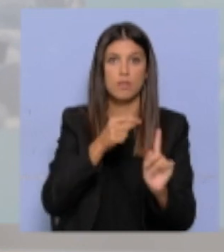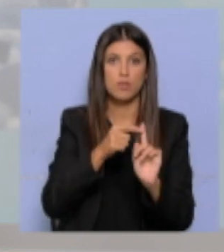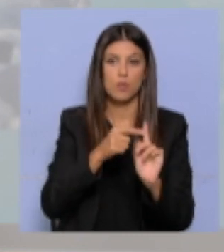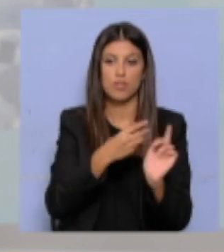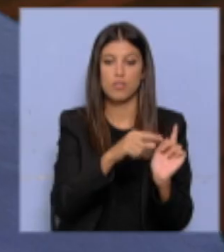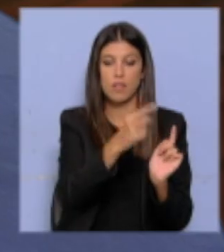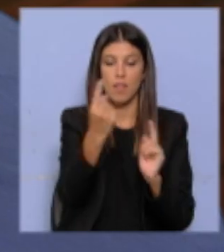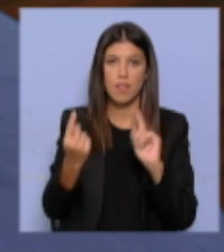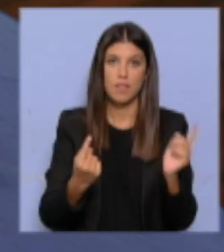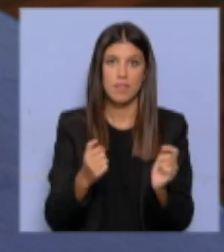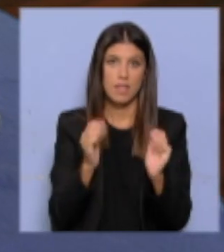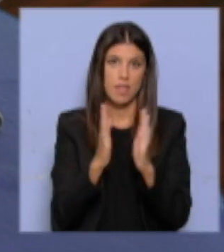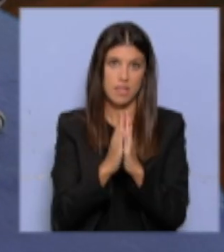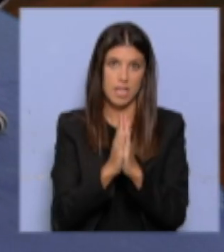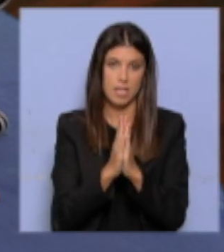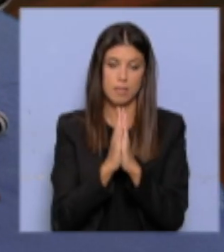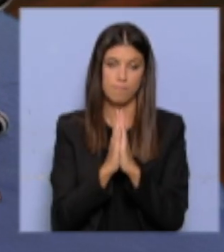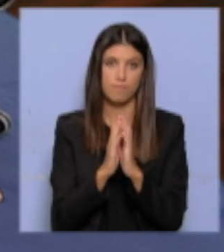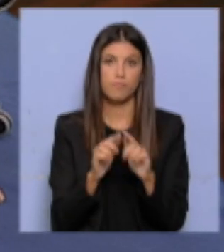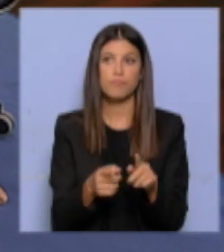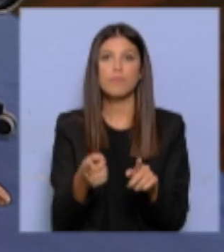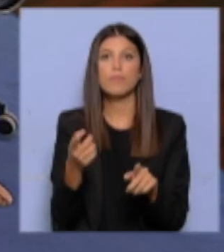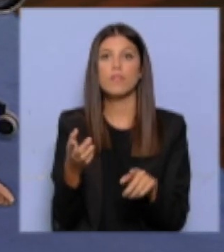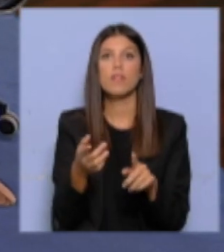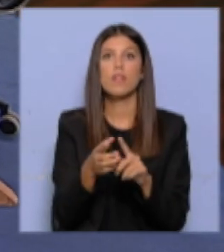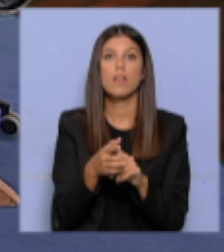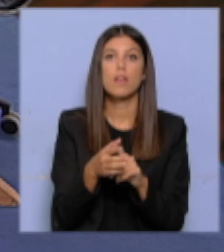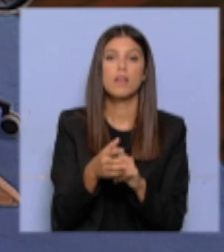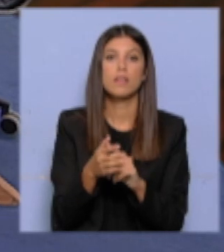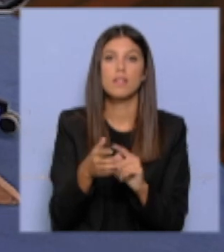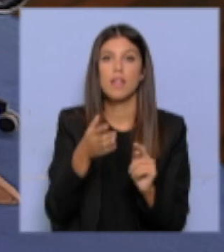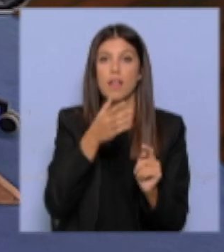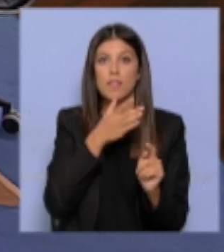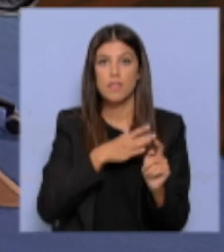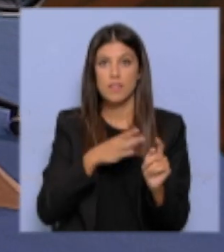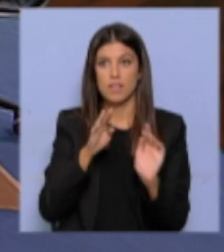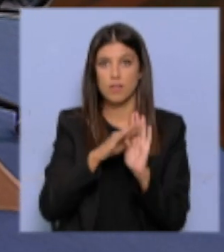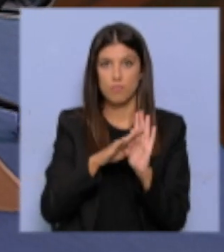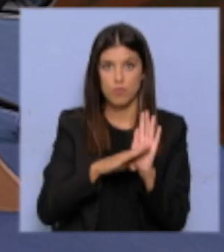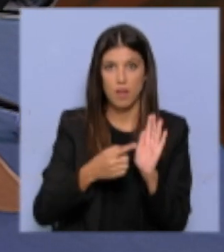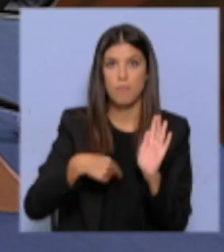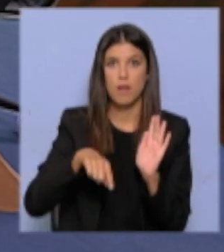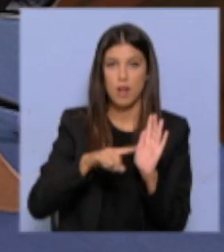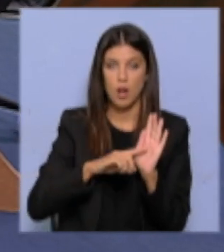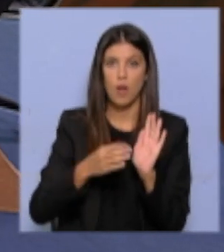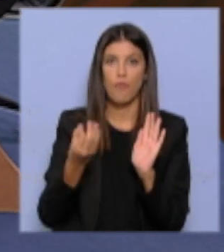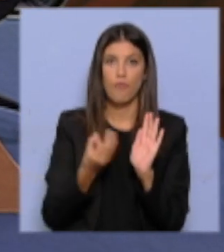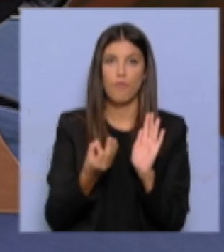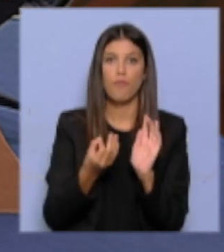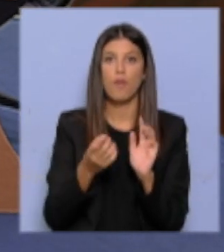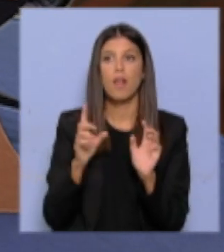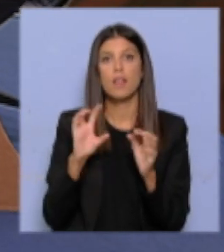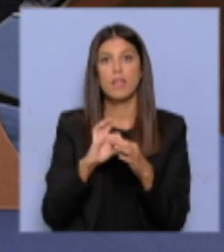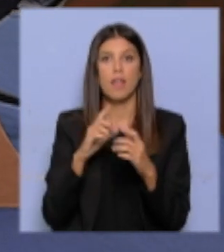dioceses. Disse um dia à agência Eclésia, e isto já há algum tempo, ainda a propósito do ano missionário, que